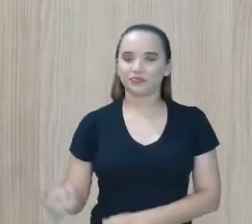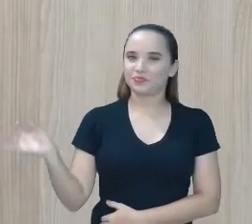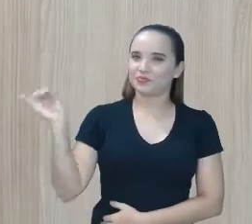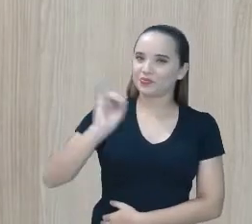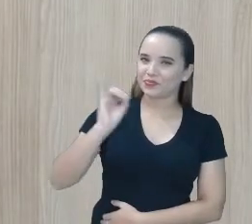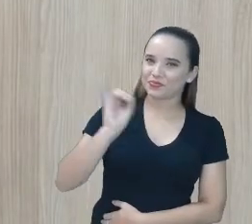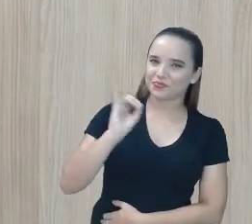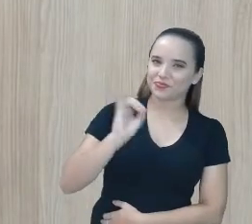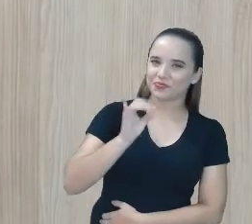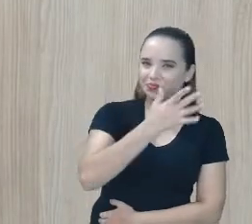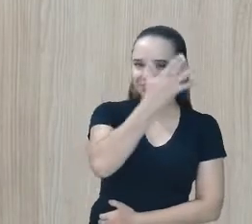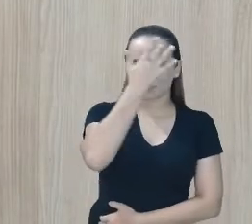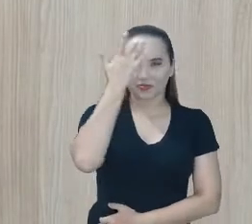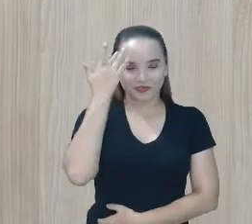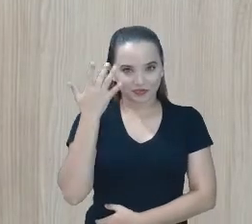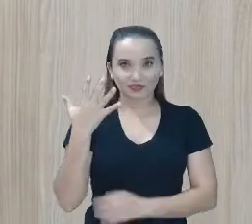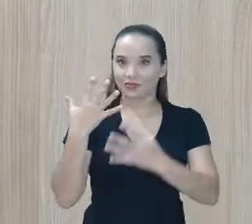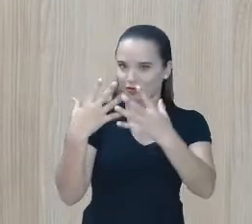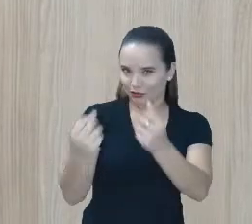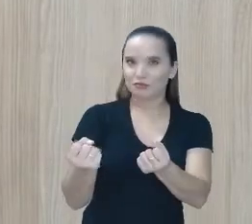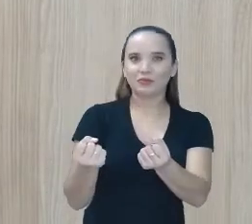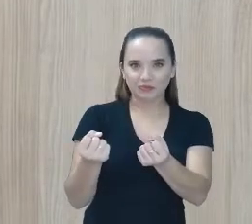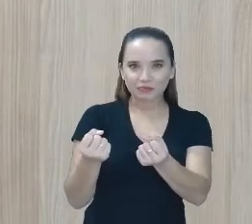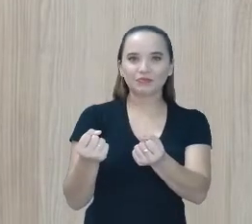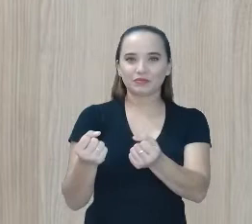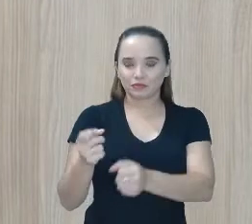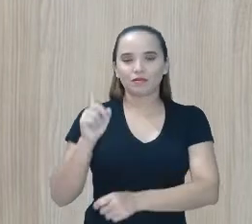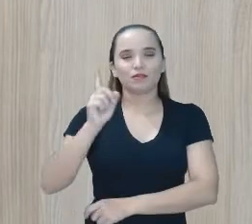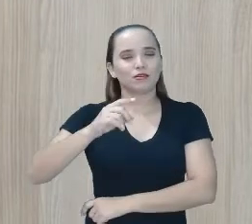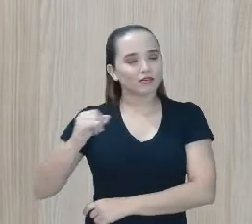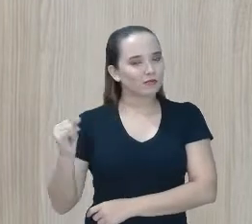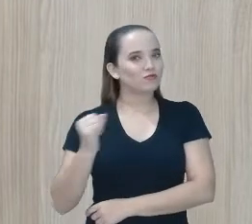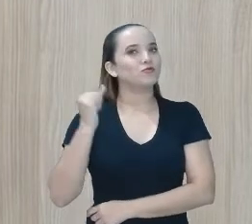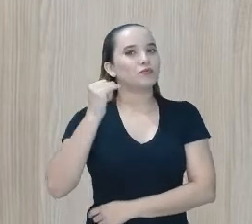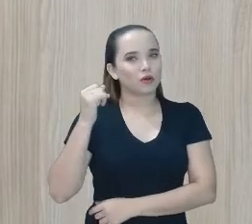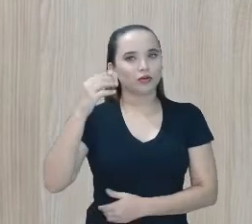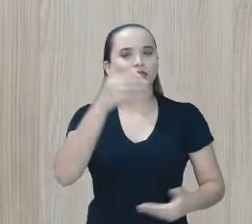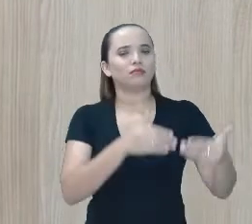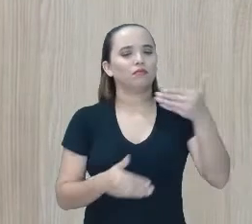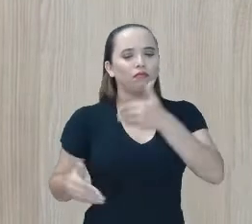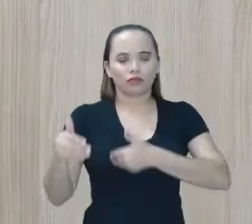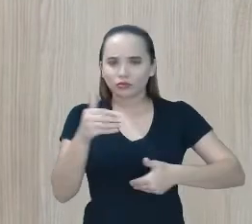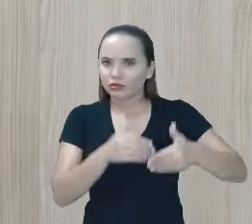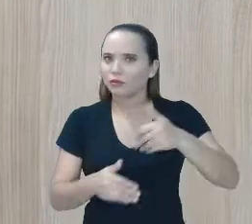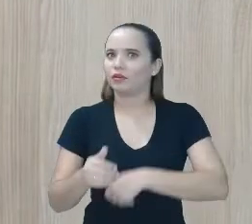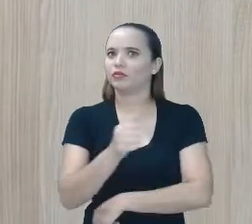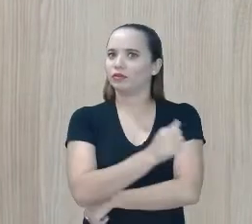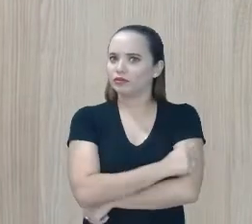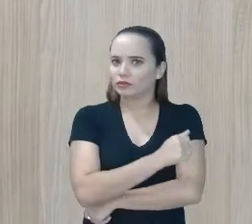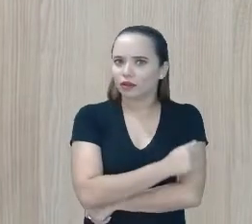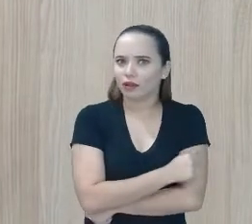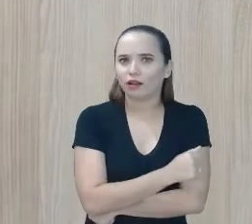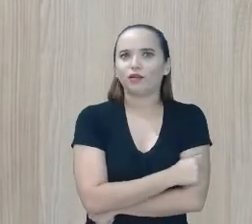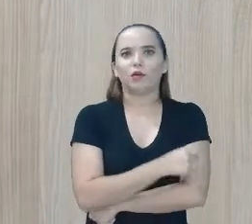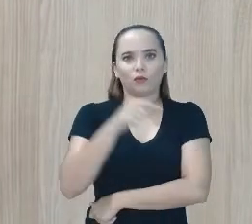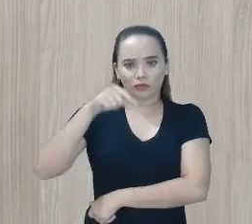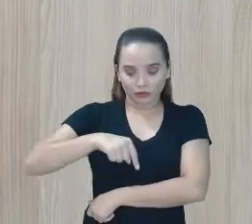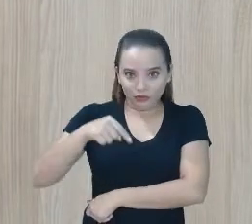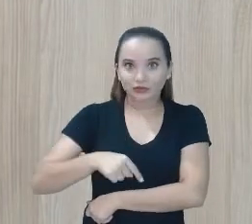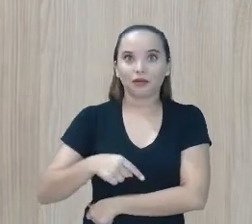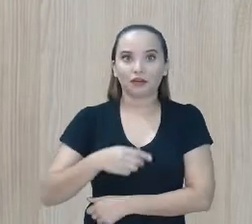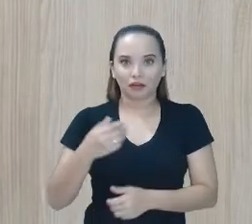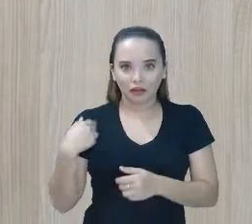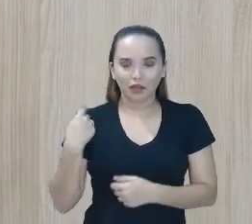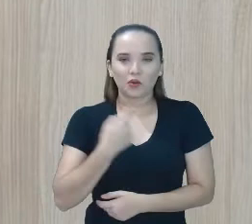Oi, gente. Bora lá? É muito importante a participação dos alunos, dos estudantes aqui com a gente na